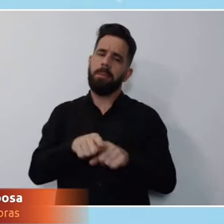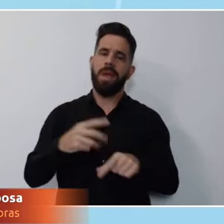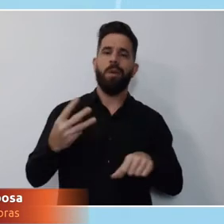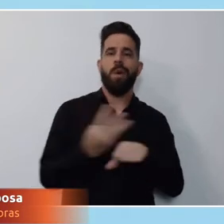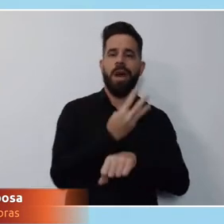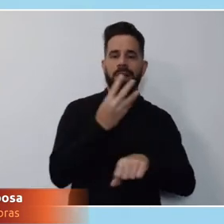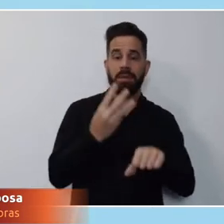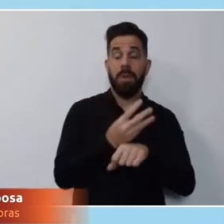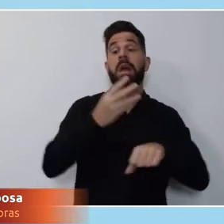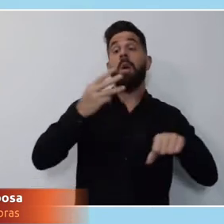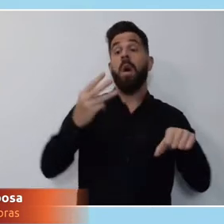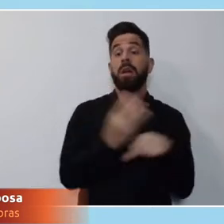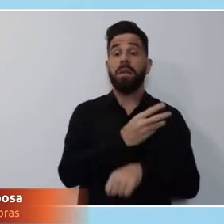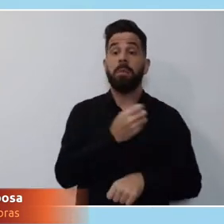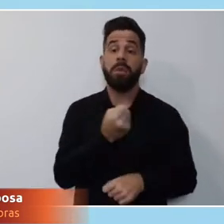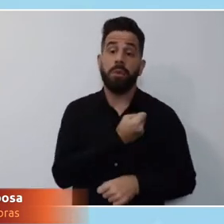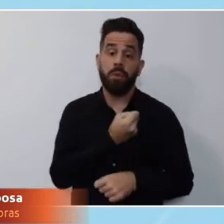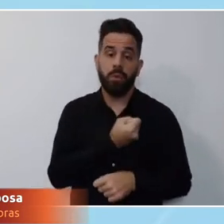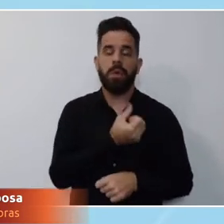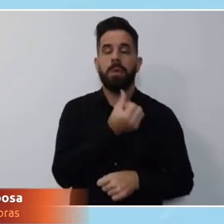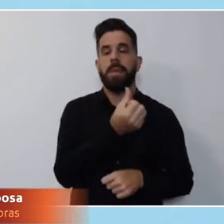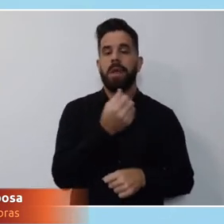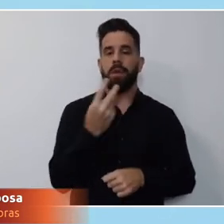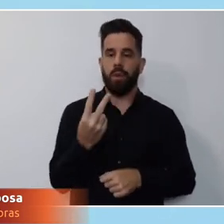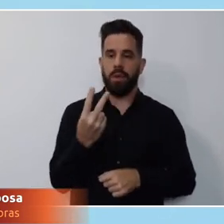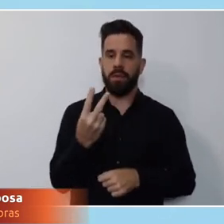nosso WhatsApp é